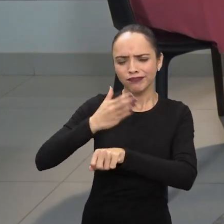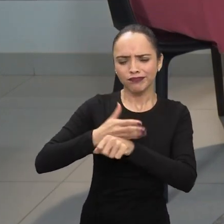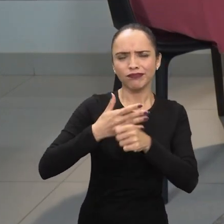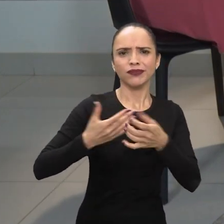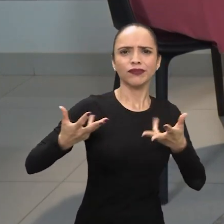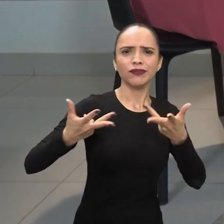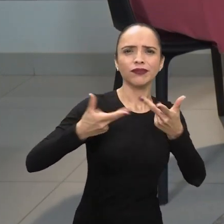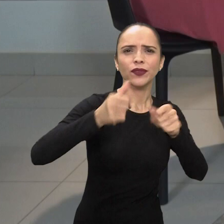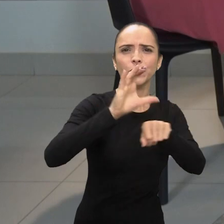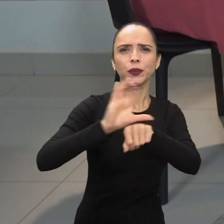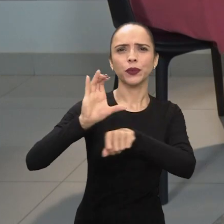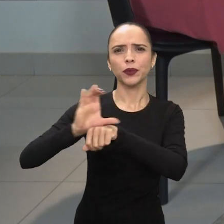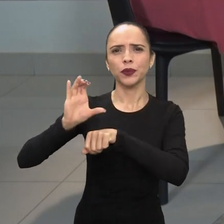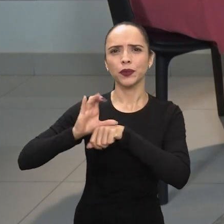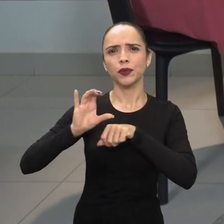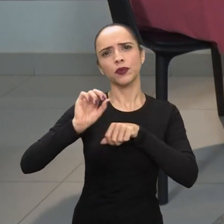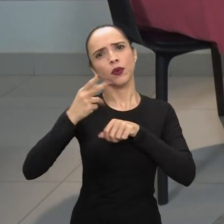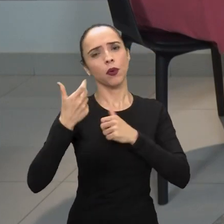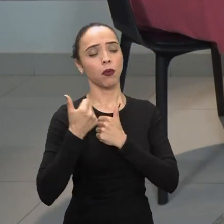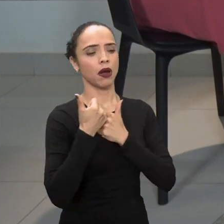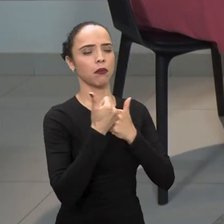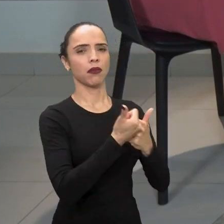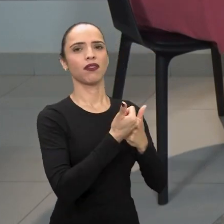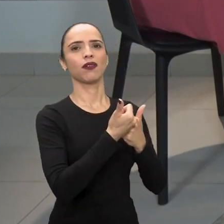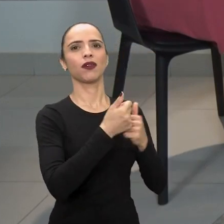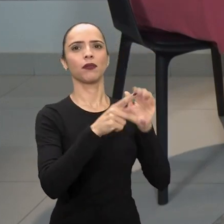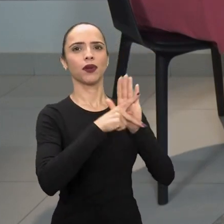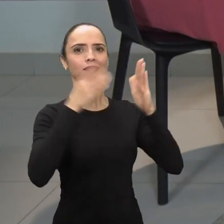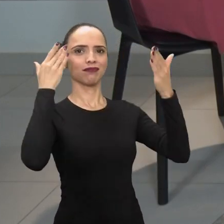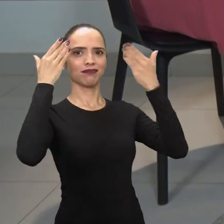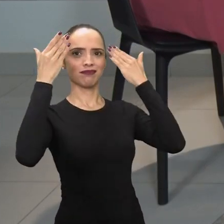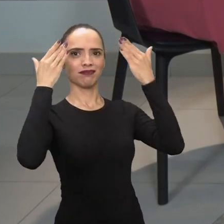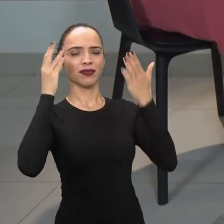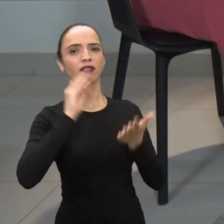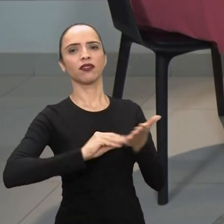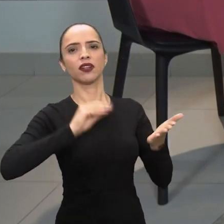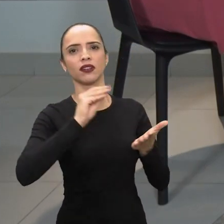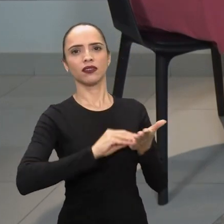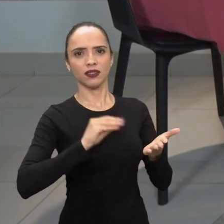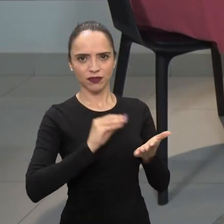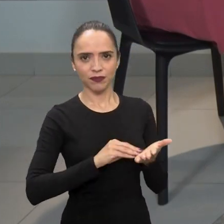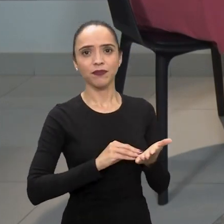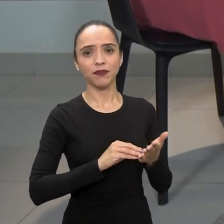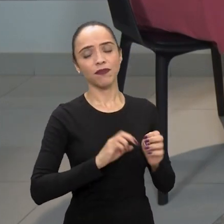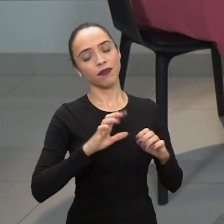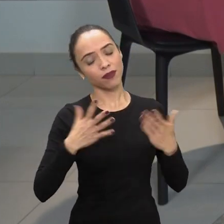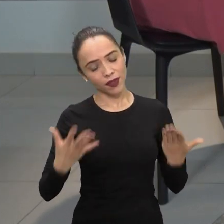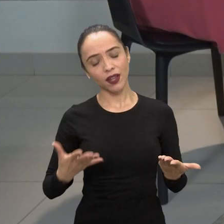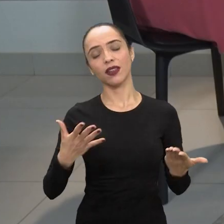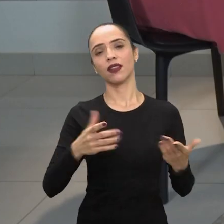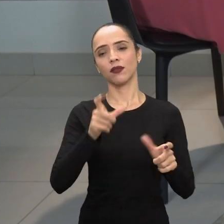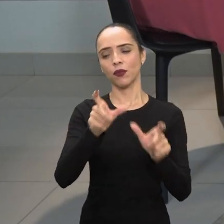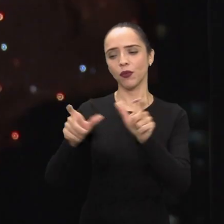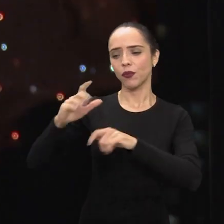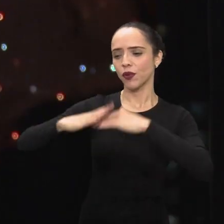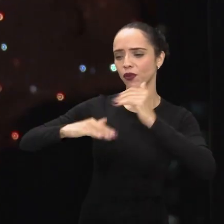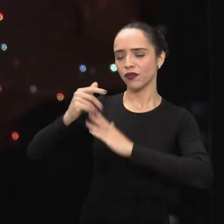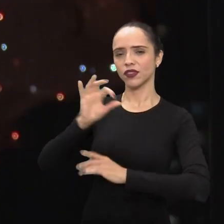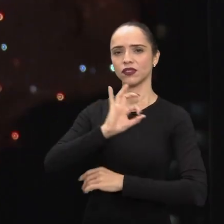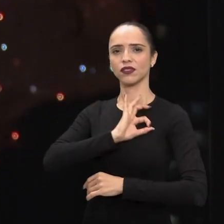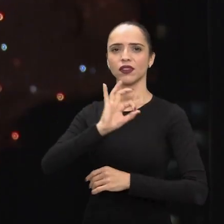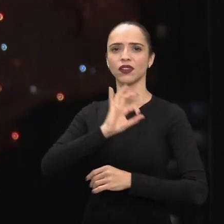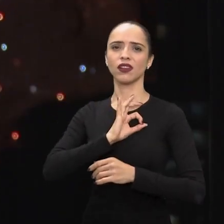sem muito sem muito apoio emocional né então é isso leva